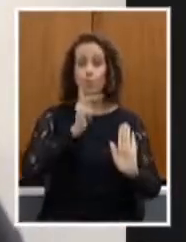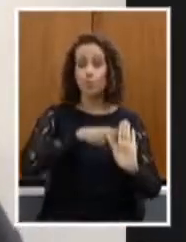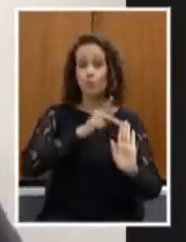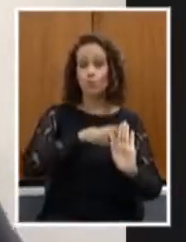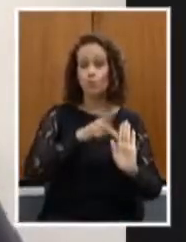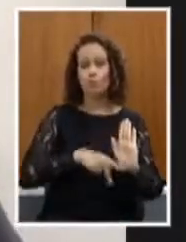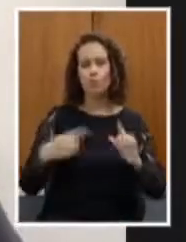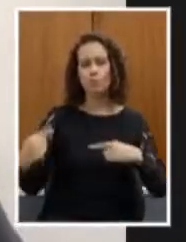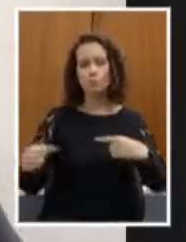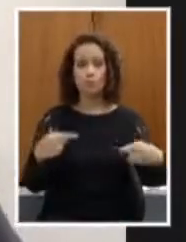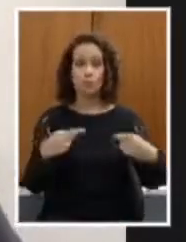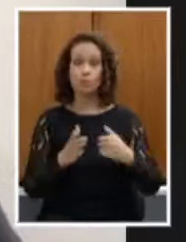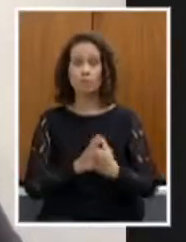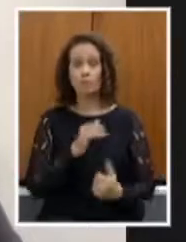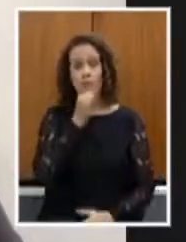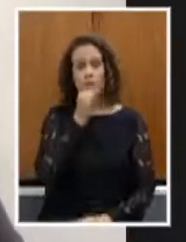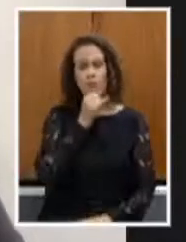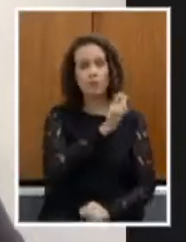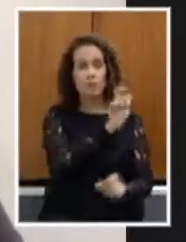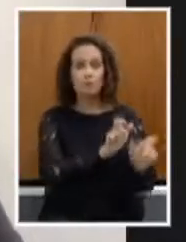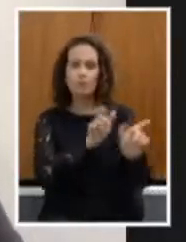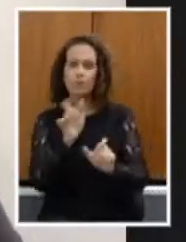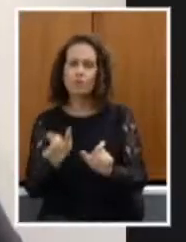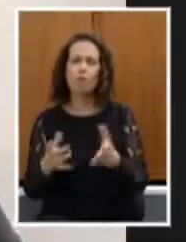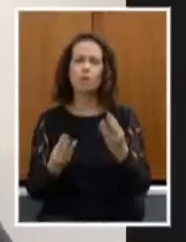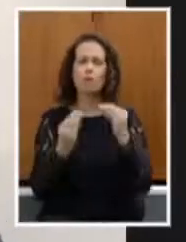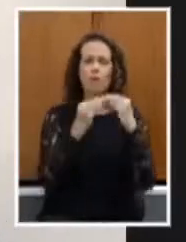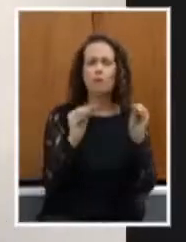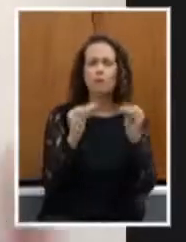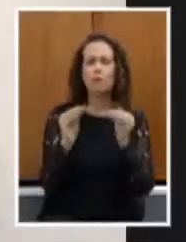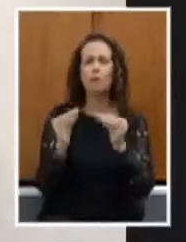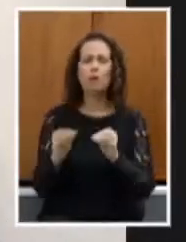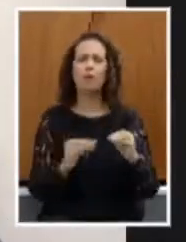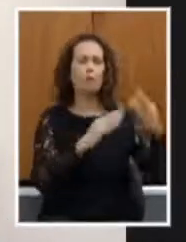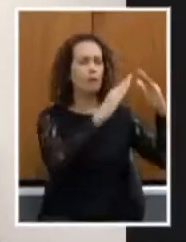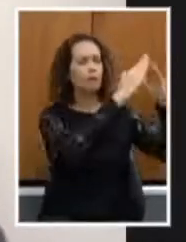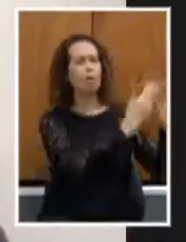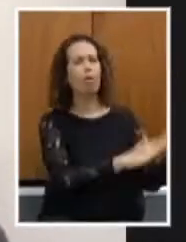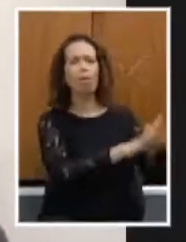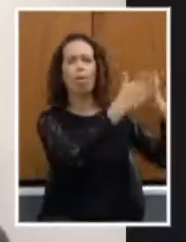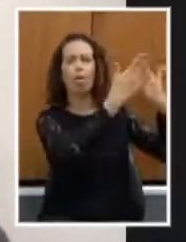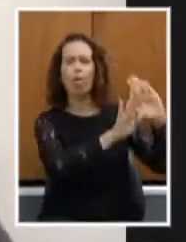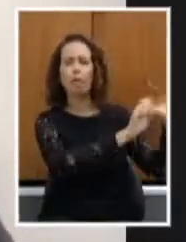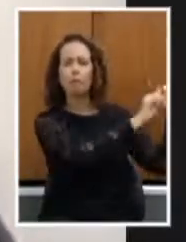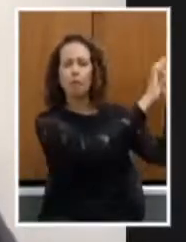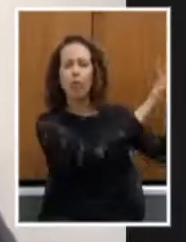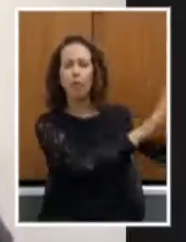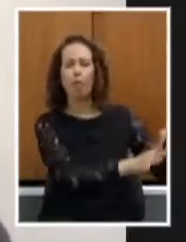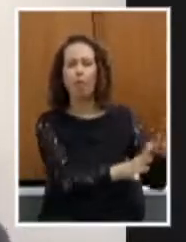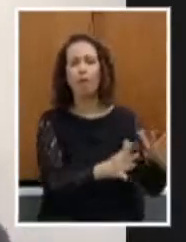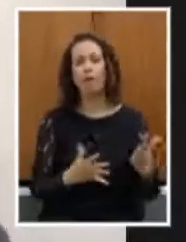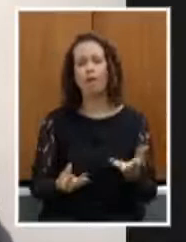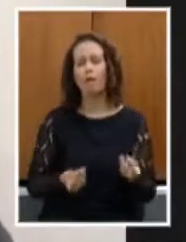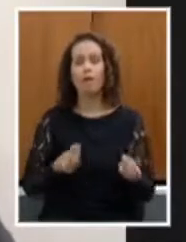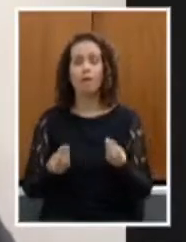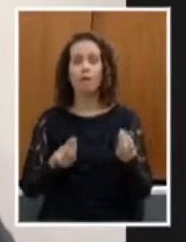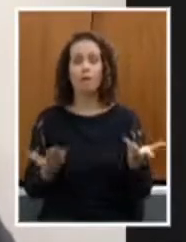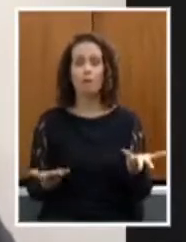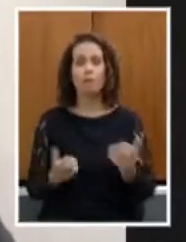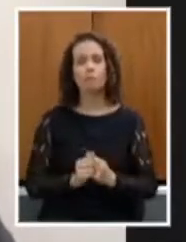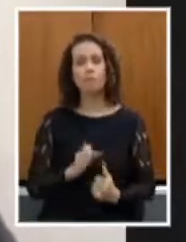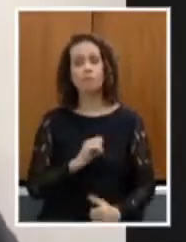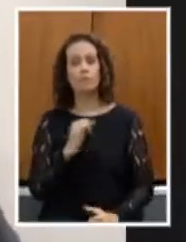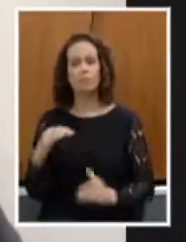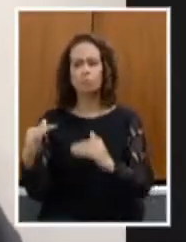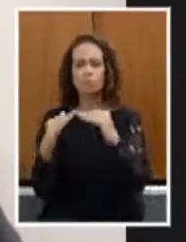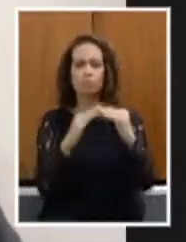para os atingidos por barragens, eu tenho consciência de que, se não houver consenso, ele ou não chega no plenário, porque não